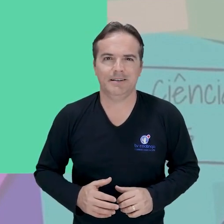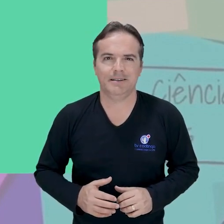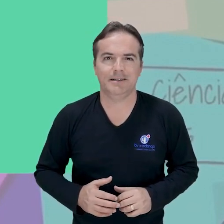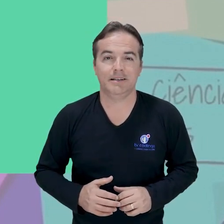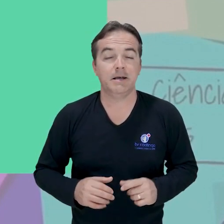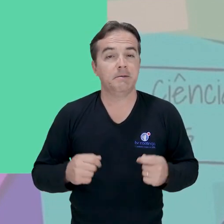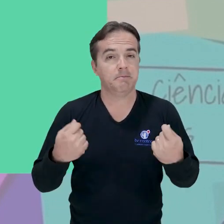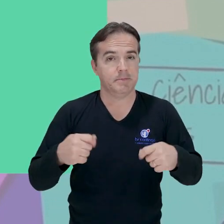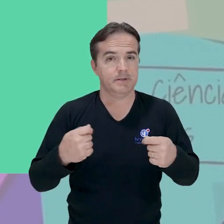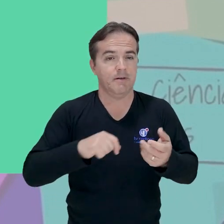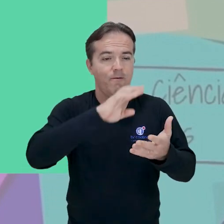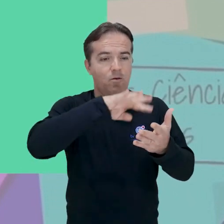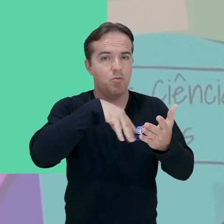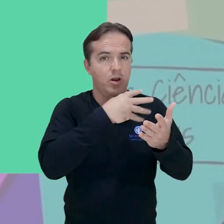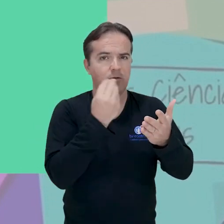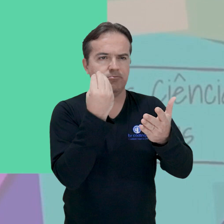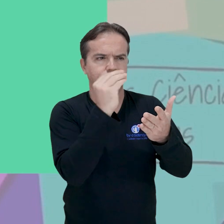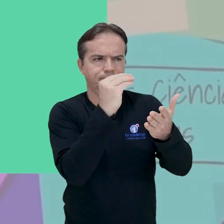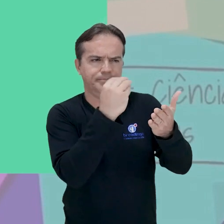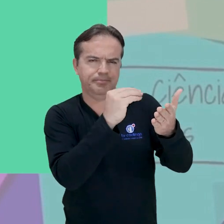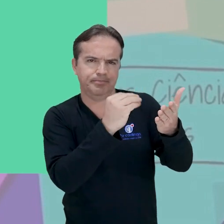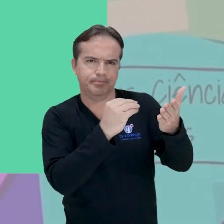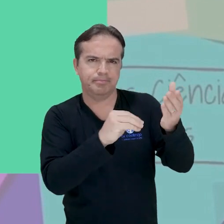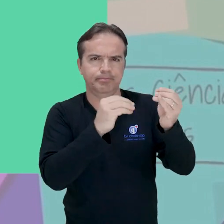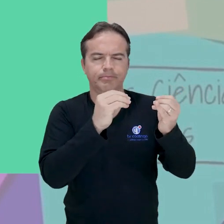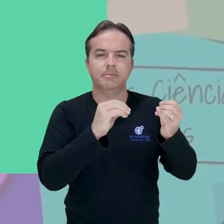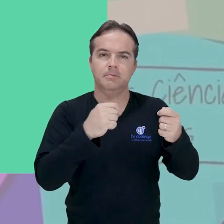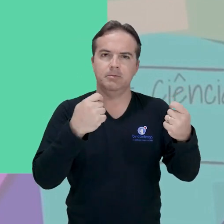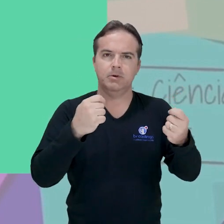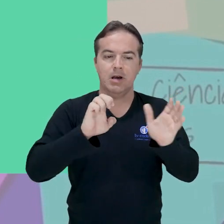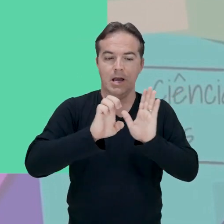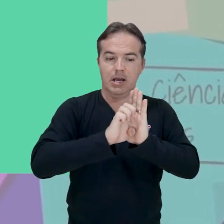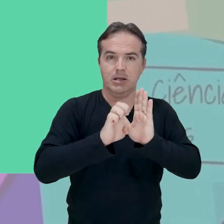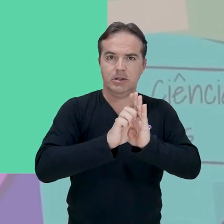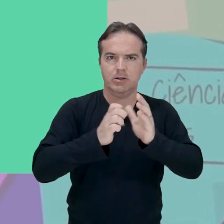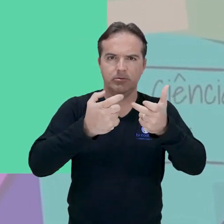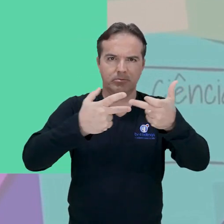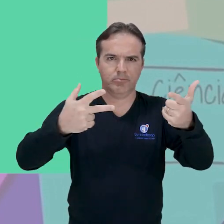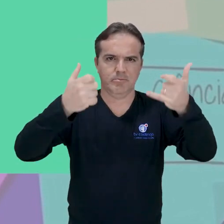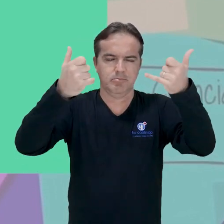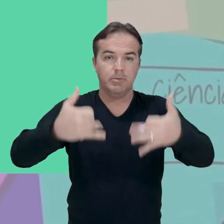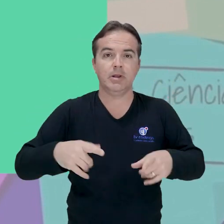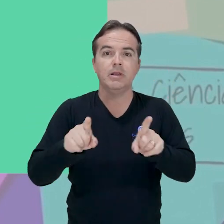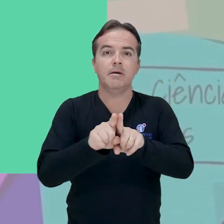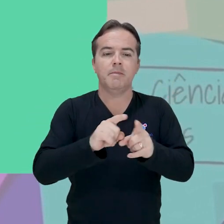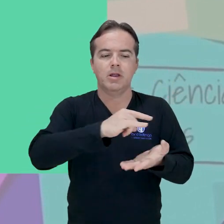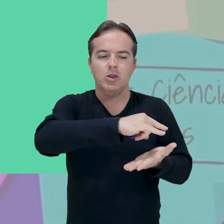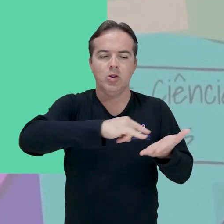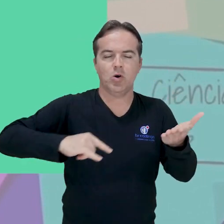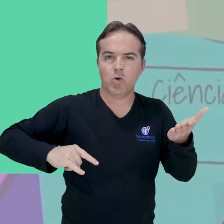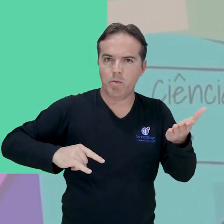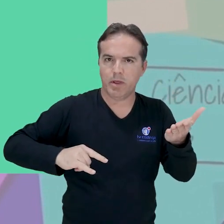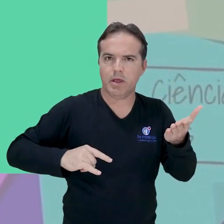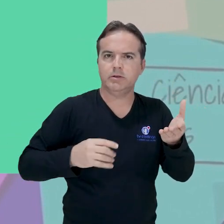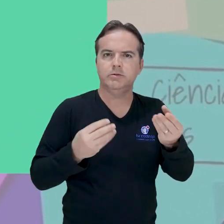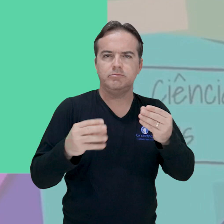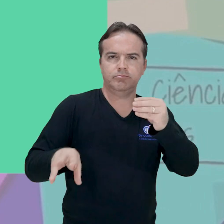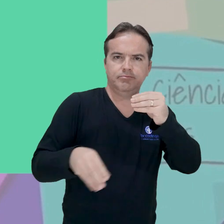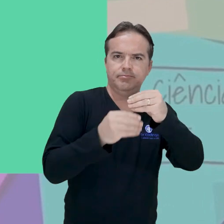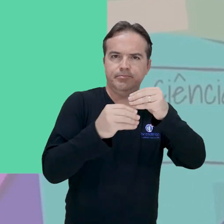preencher o formulário de inscrição presente no edital e anexar a documentação